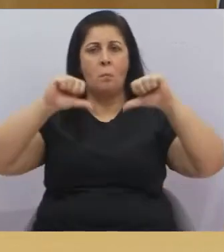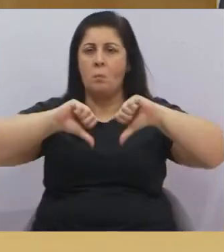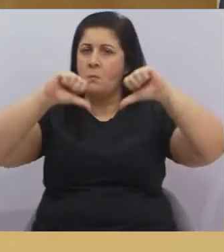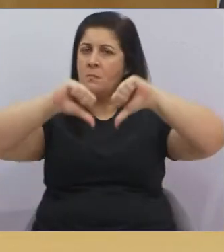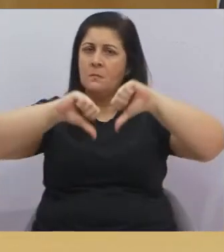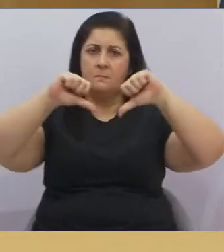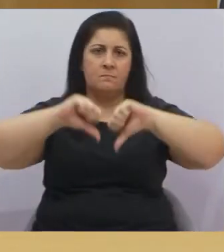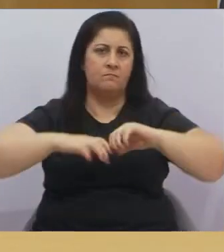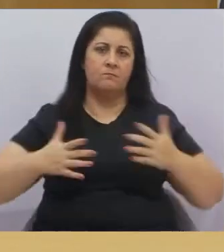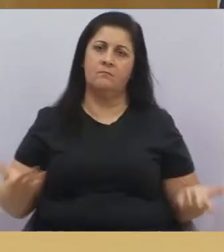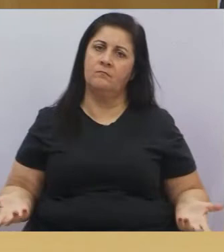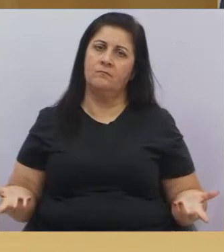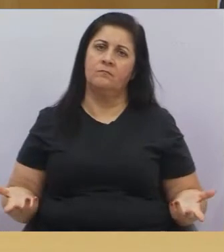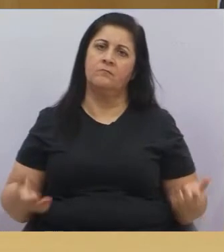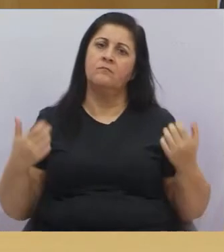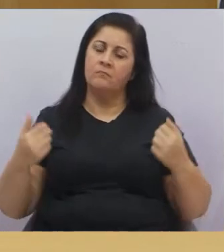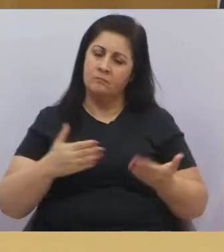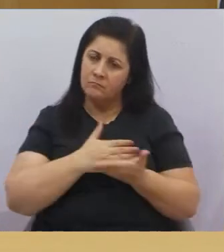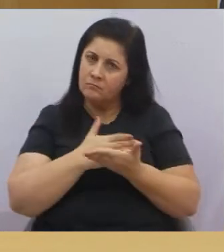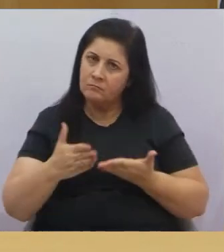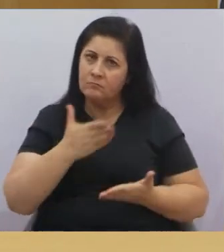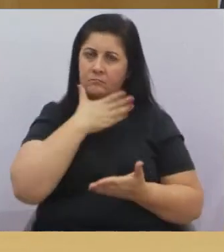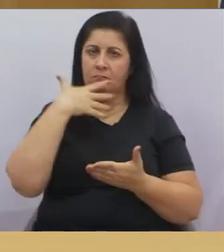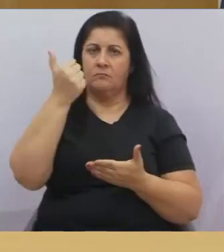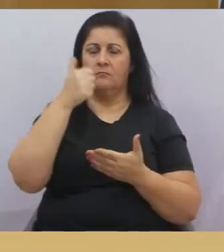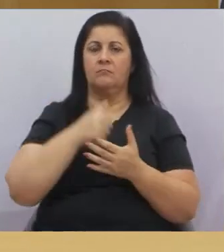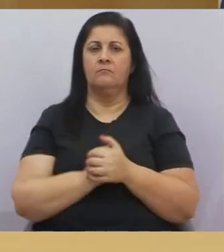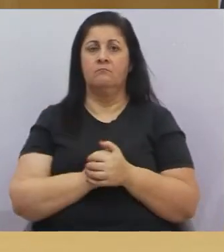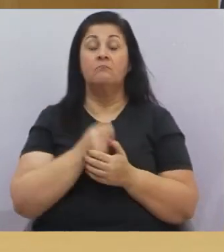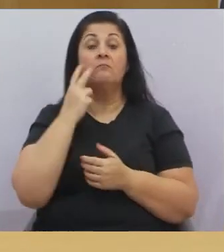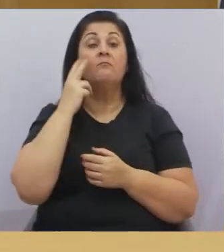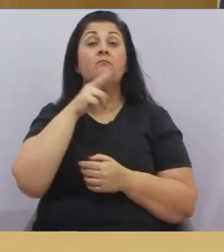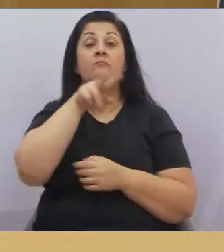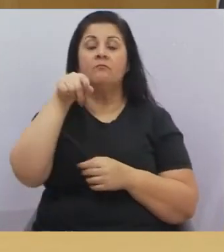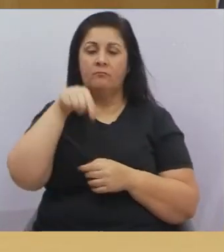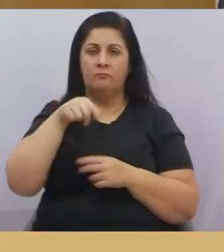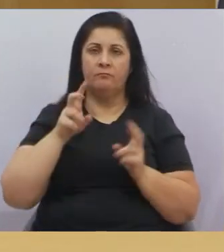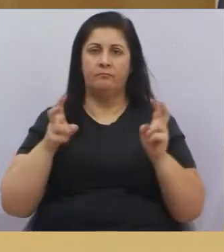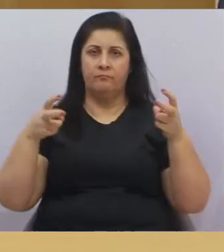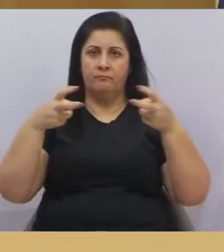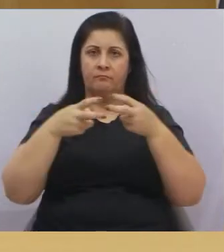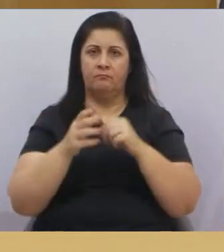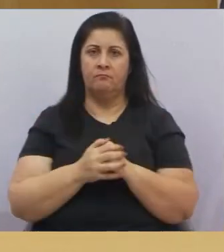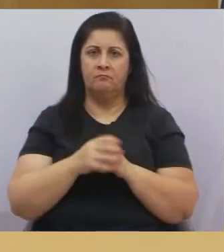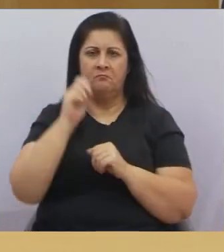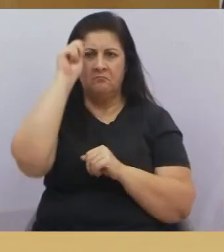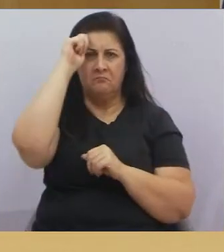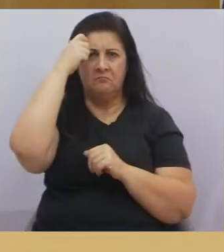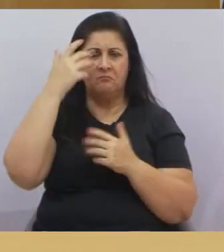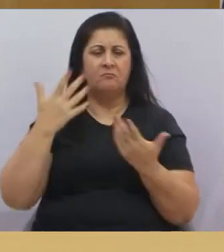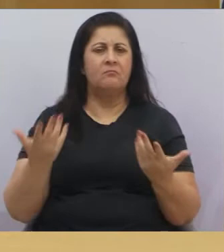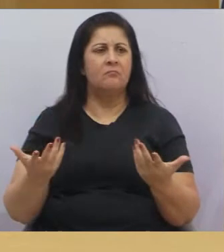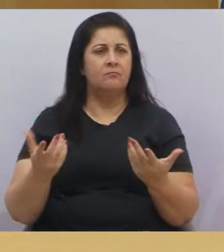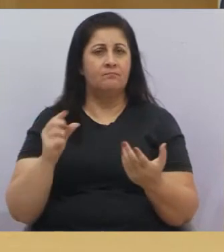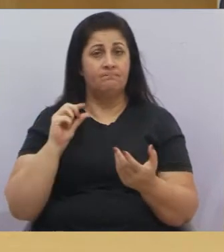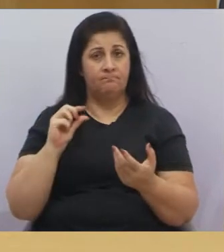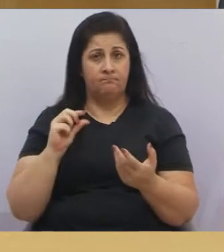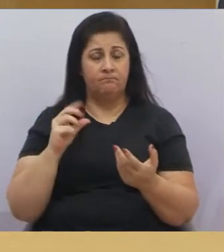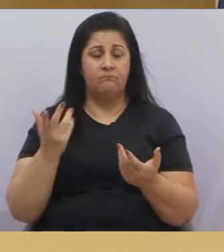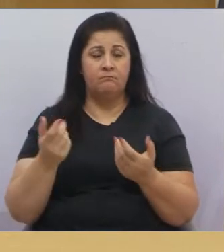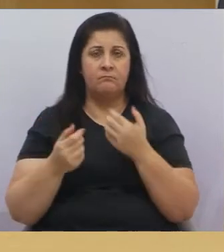de melhorar. Então, está na hora de começar a melhorar. Olha só aqui dentro dessa casa, né? Quantas pessoas negras tem aqui? Você vê que é a